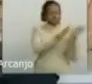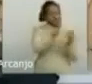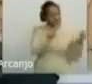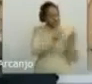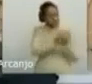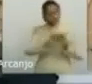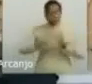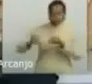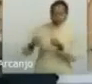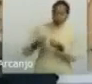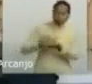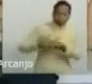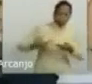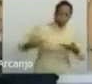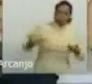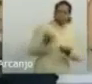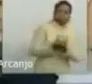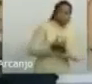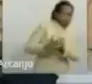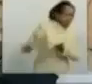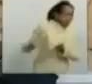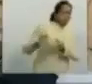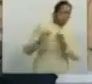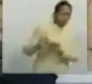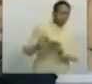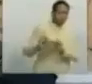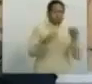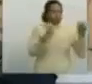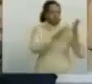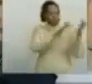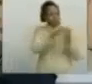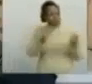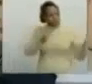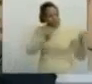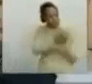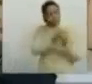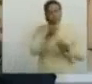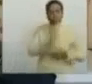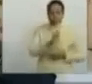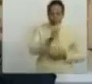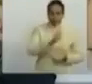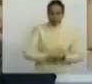ela tem que ser uma nação cujo Deus é o Senhor.